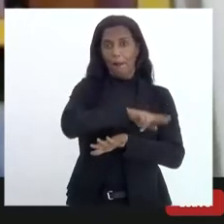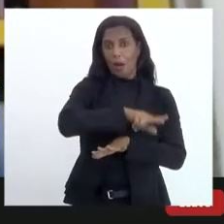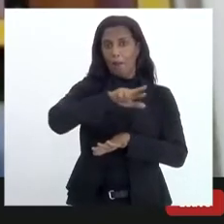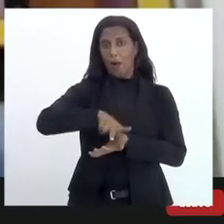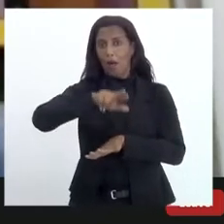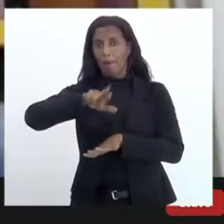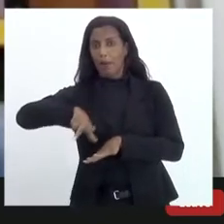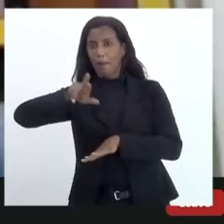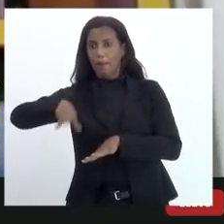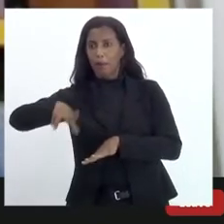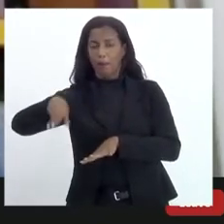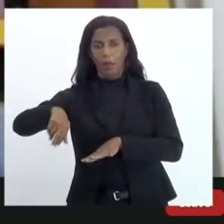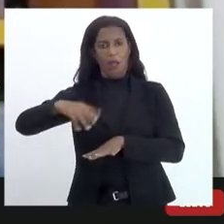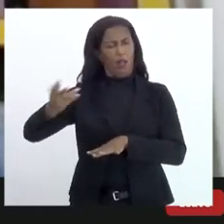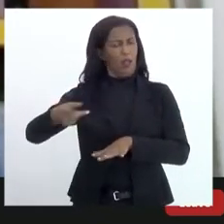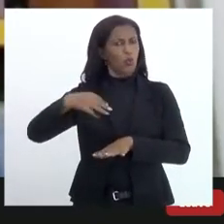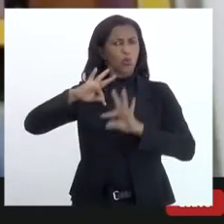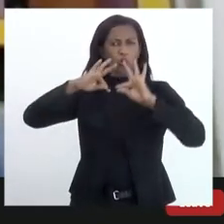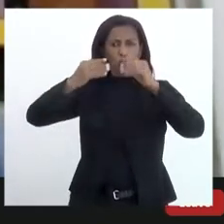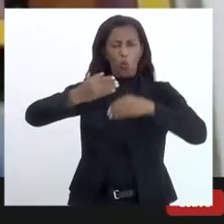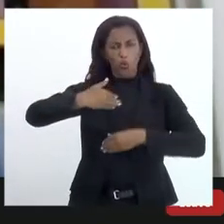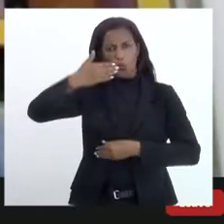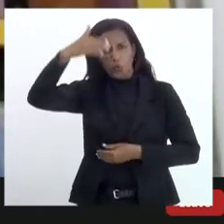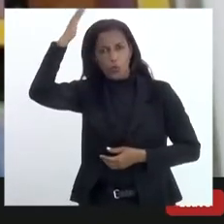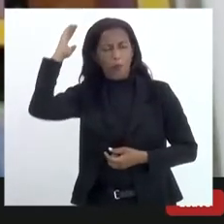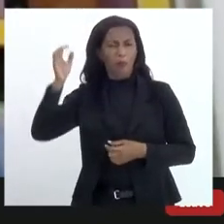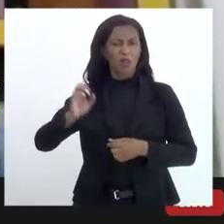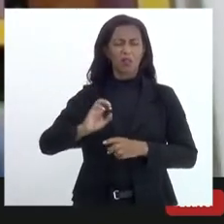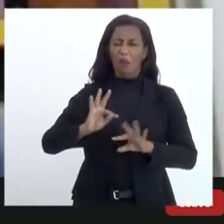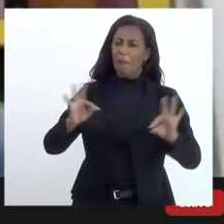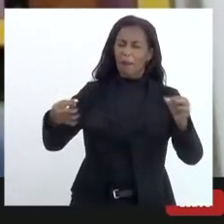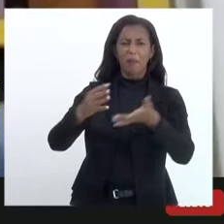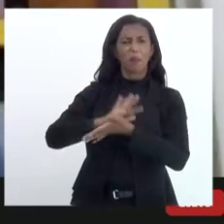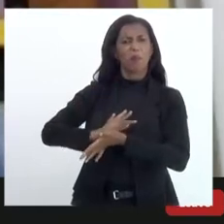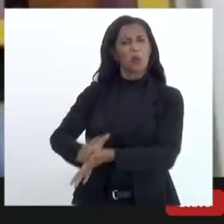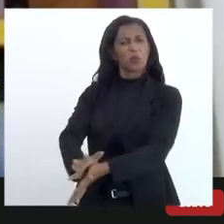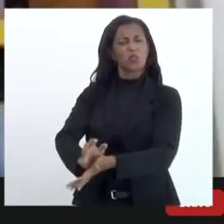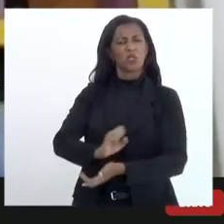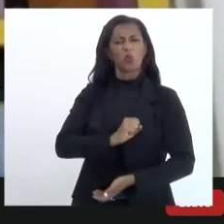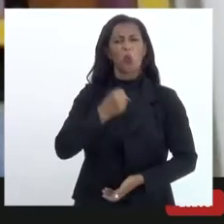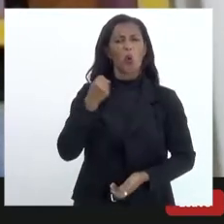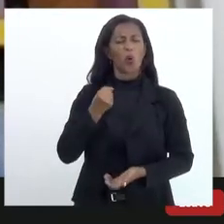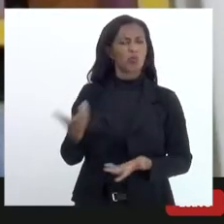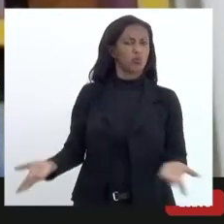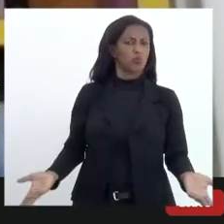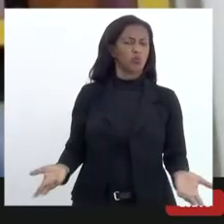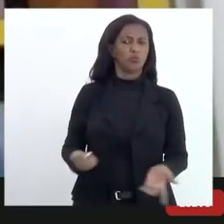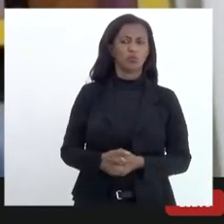os judeus, os muçulmanos, né? São vítimas desse ódio, desse preconceito